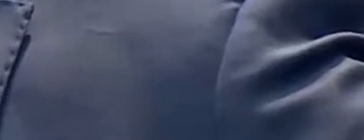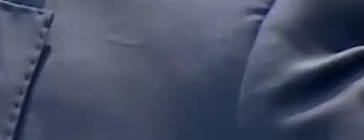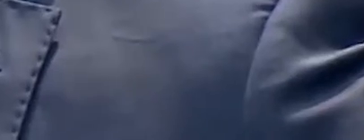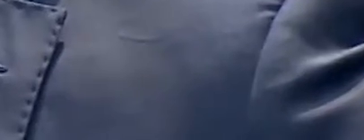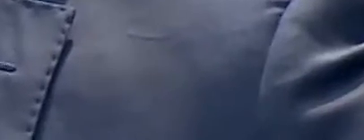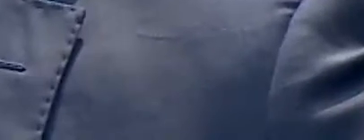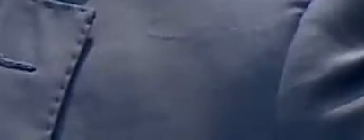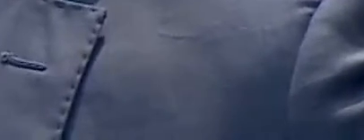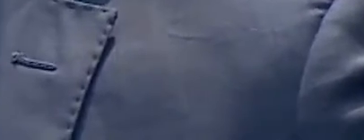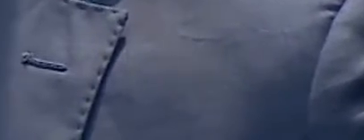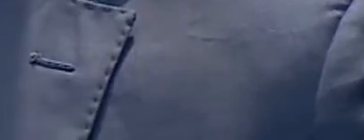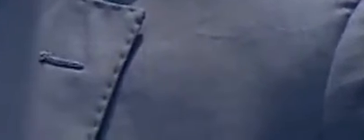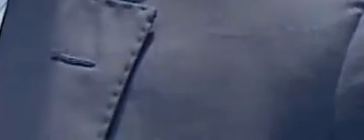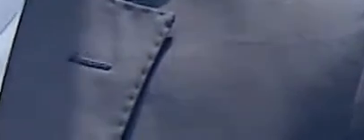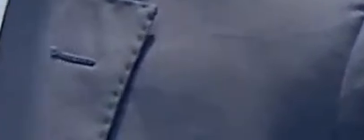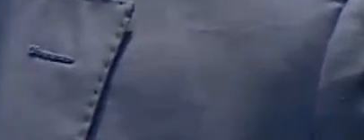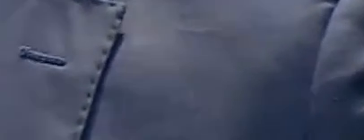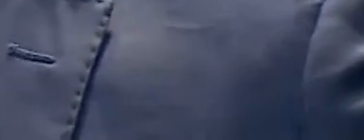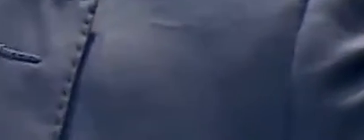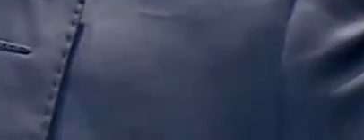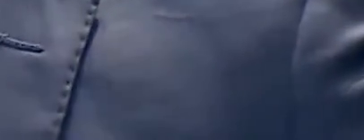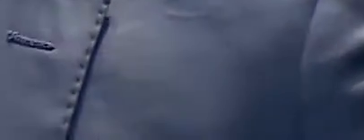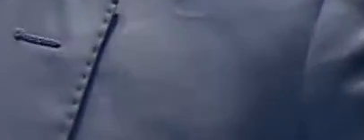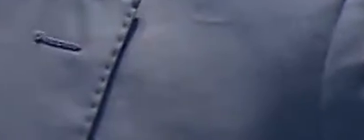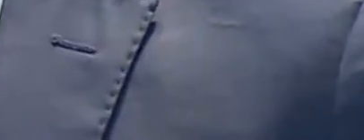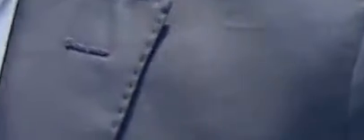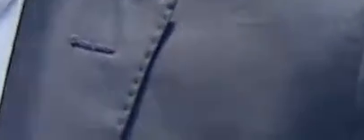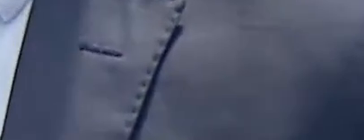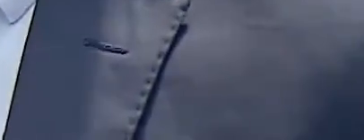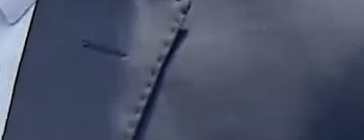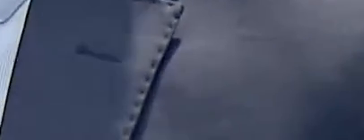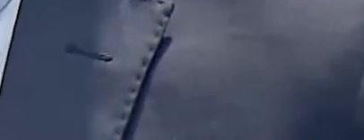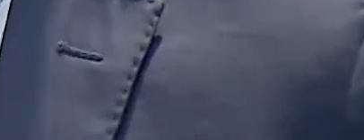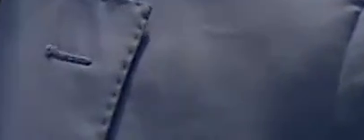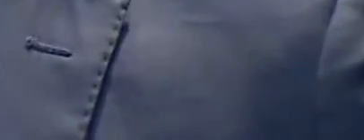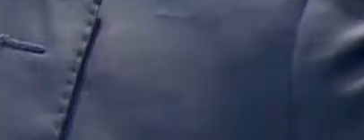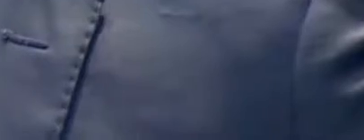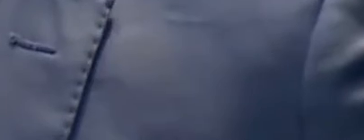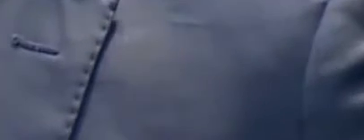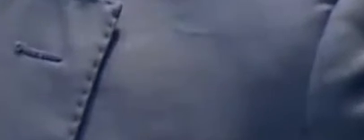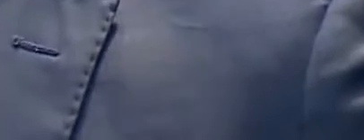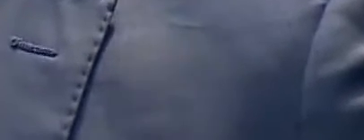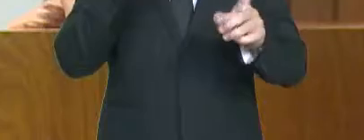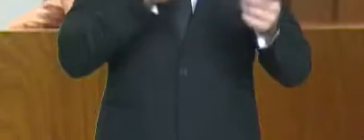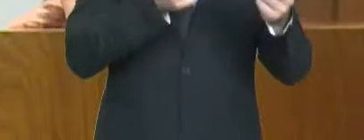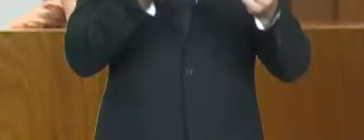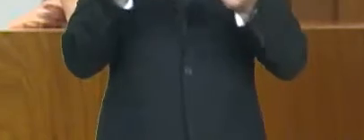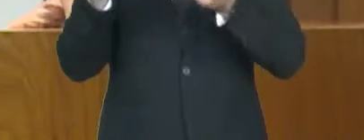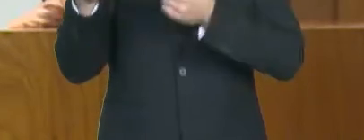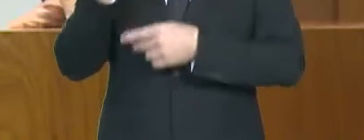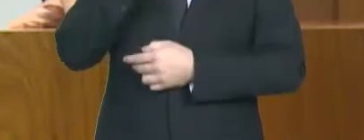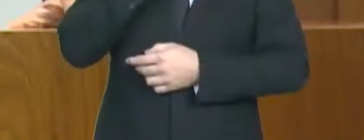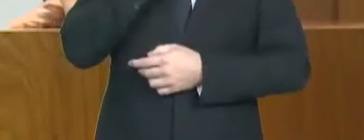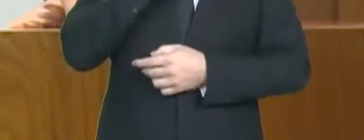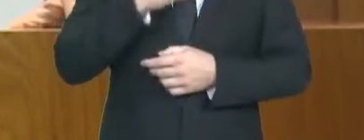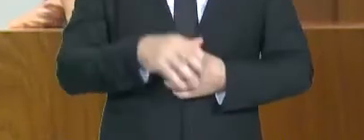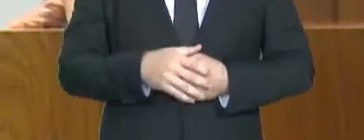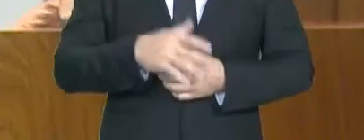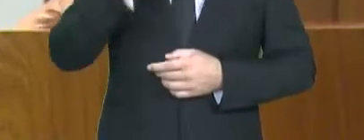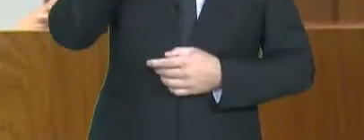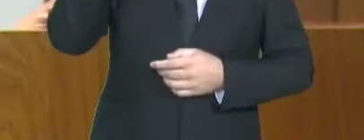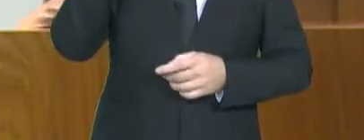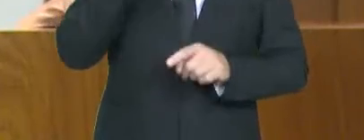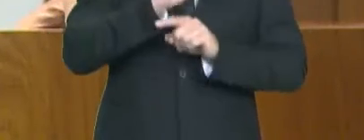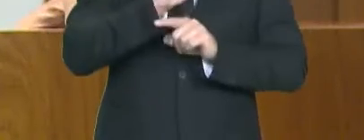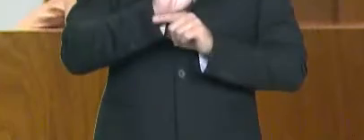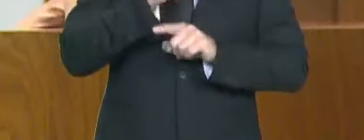peixes contaminados que, mesmo sem nenhum registro no estado, vem afetando o setor pesqueiro. Os piscicultores do